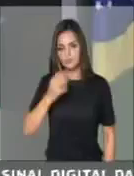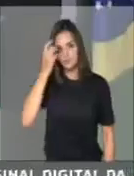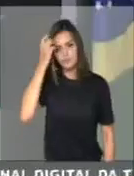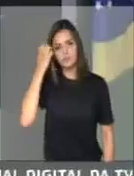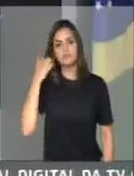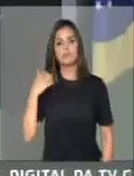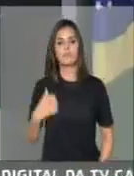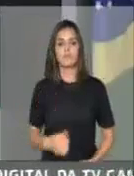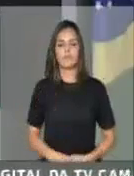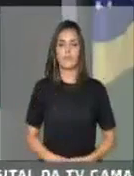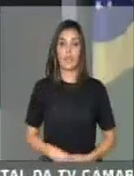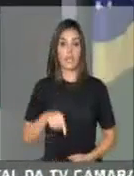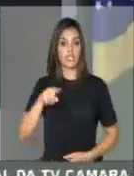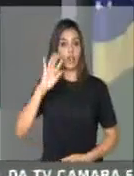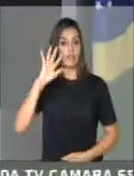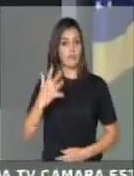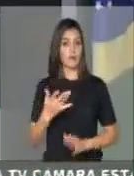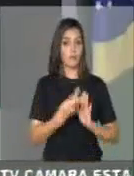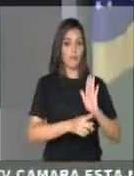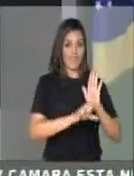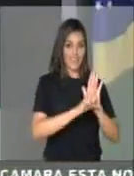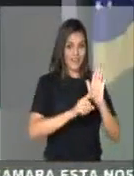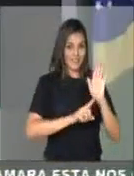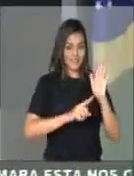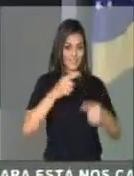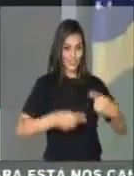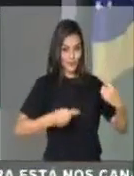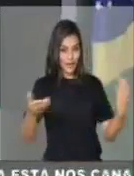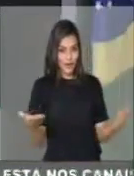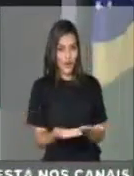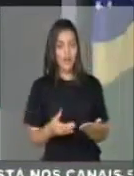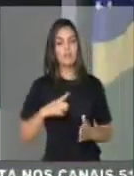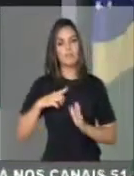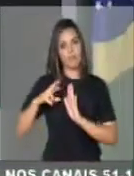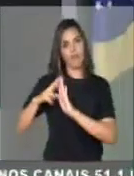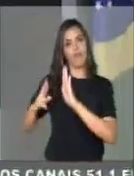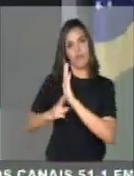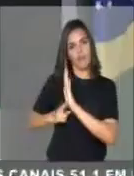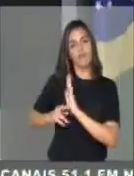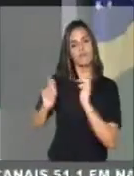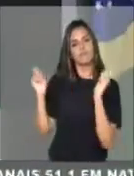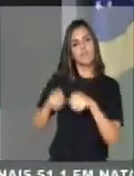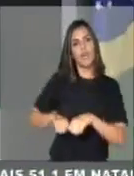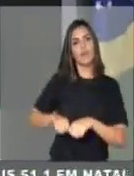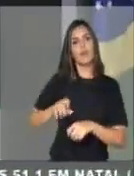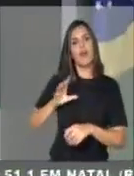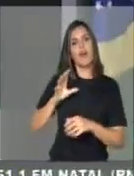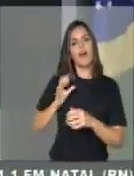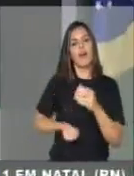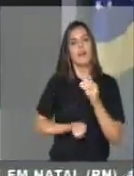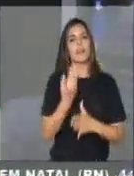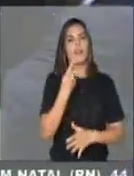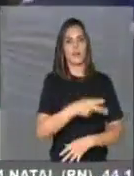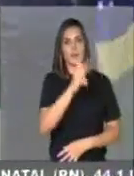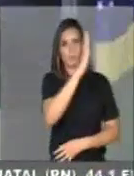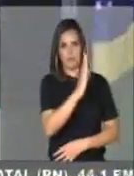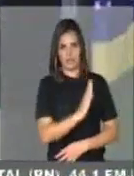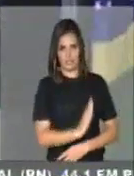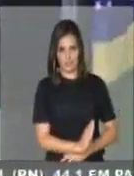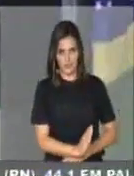ativos. Superando esse entrave, o PL em exame propõe regramento que permitirá que se adote no Brasil,